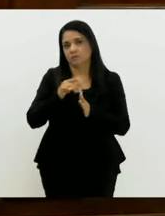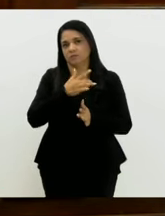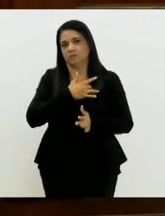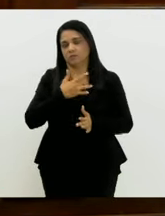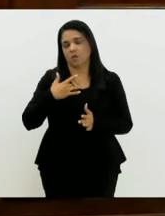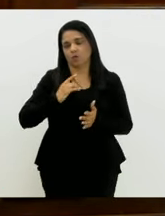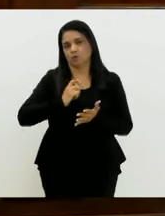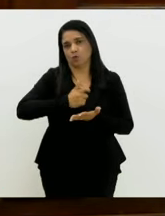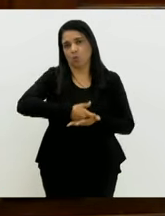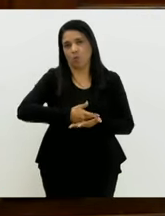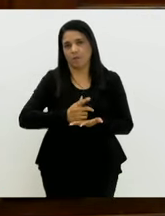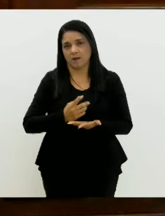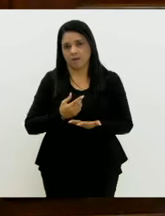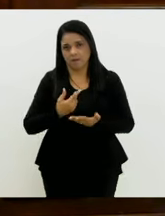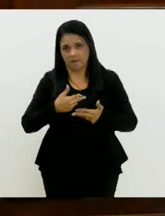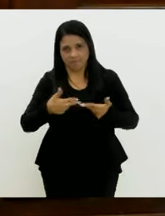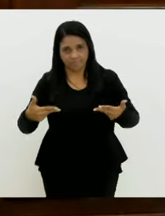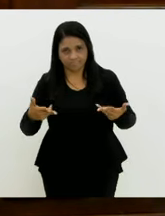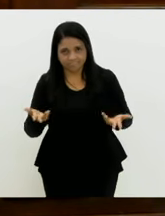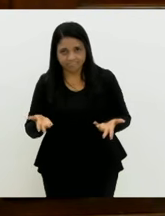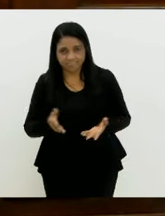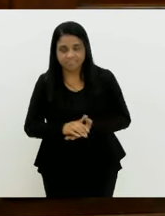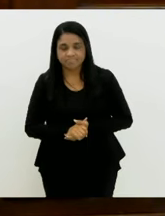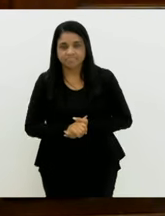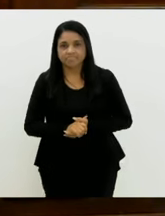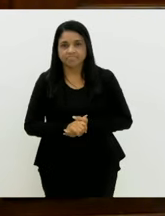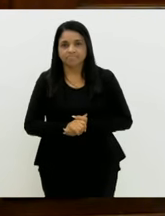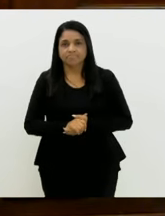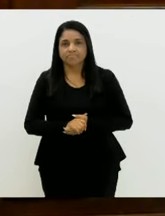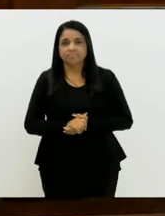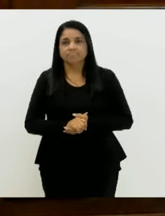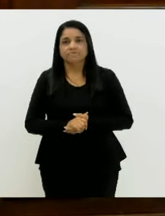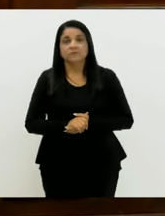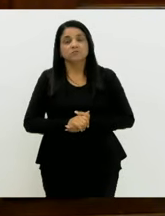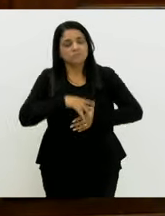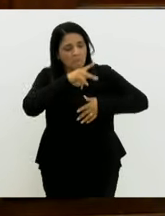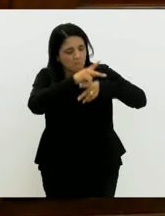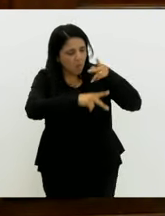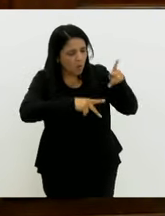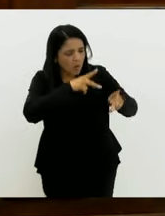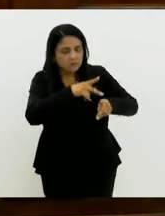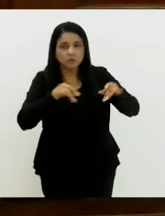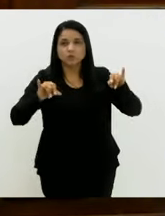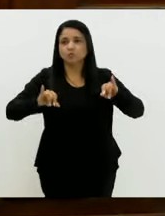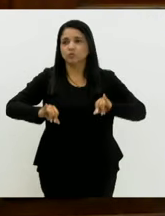E a realidade que nós vivemos é exatamente essa população sempre sofrendo, senhor presidente.